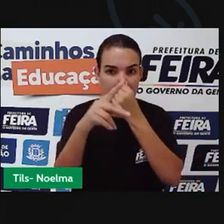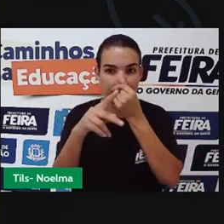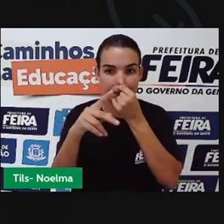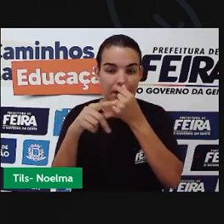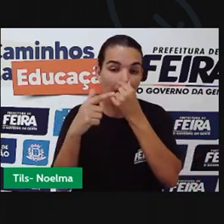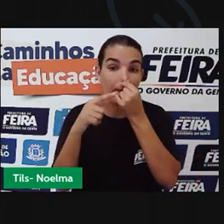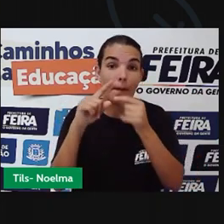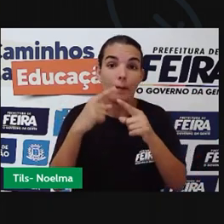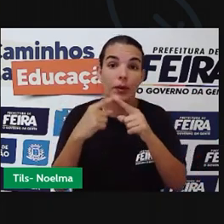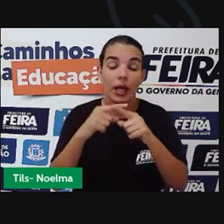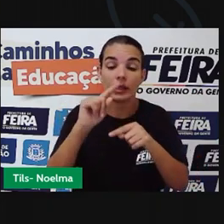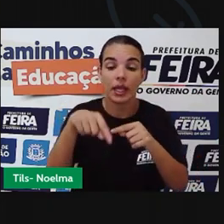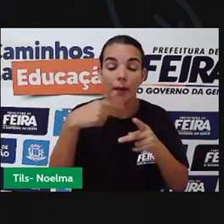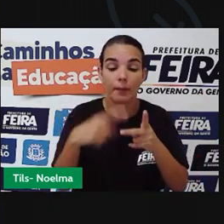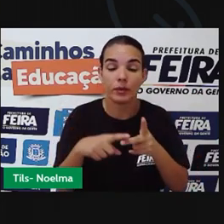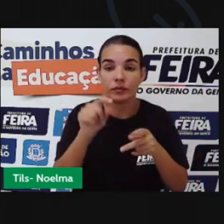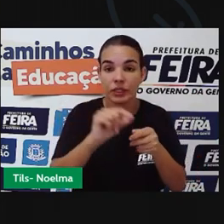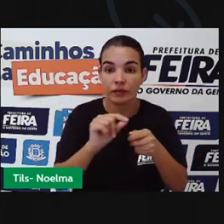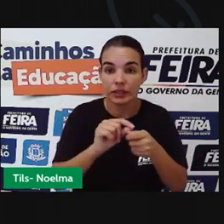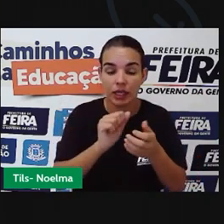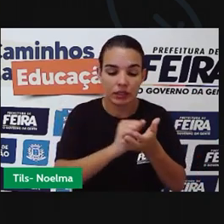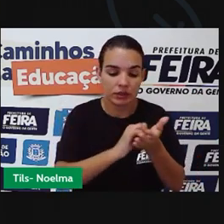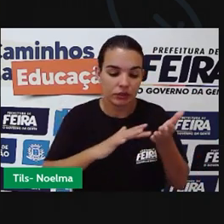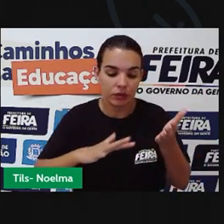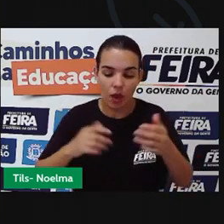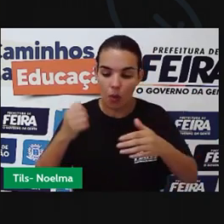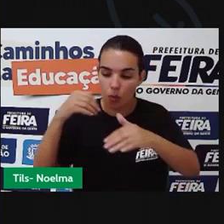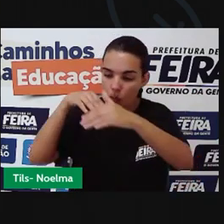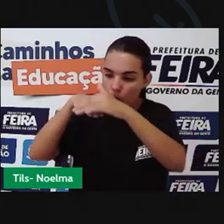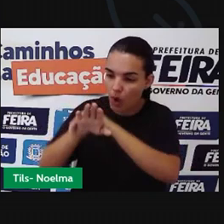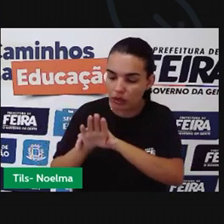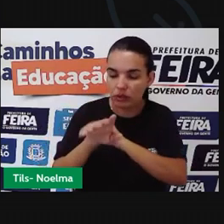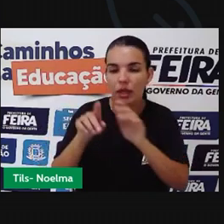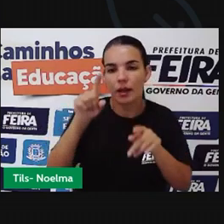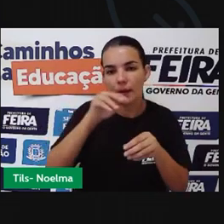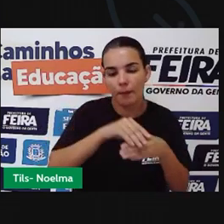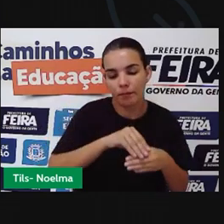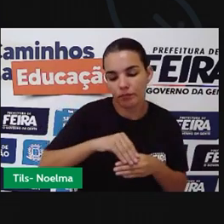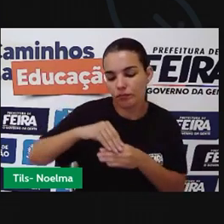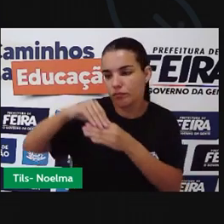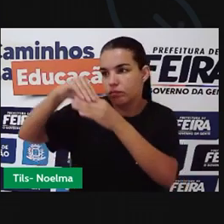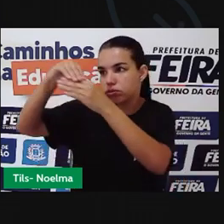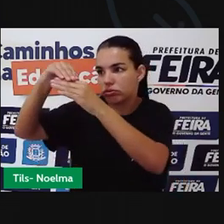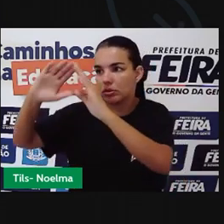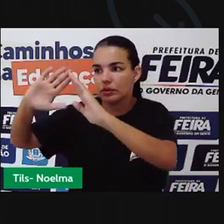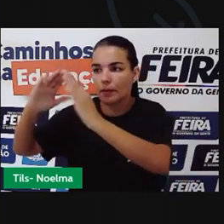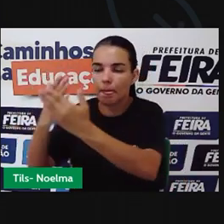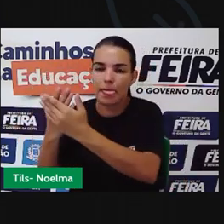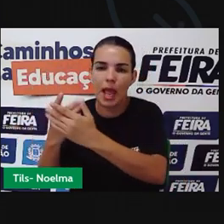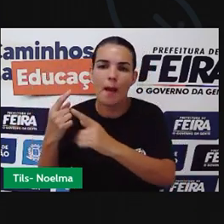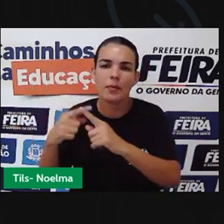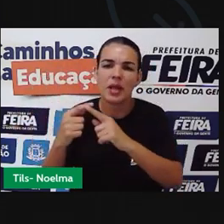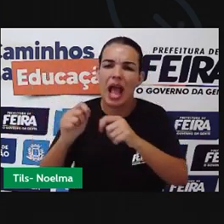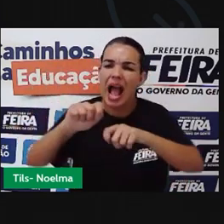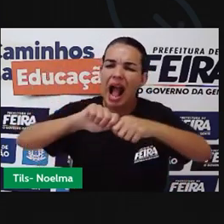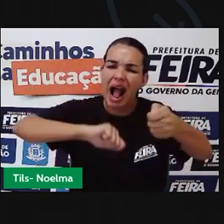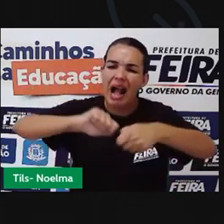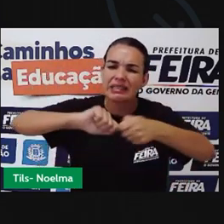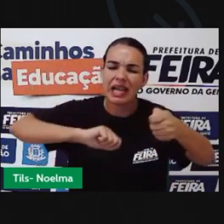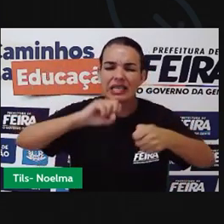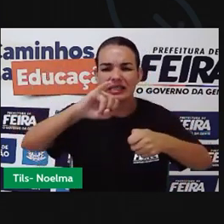e vocês usarem atividade guarda Rei direitinho para que ninguém possa